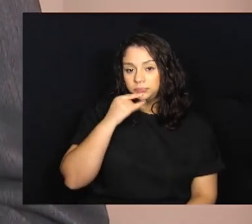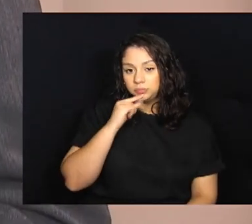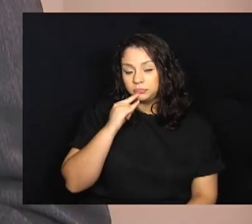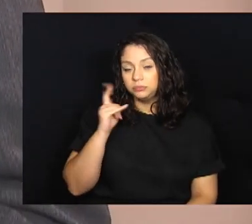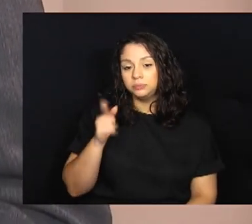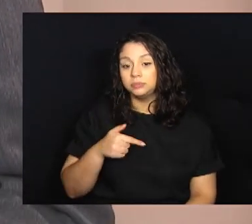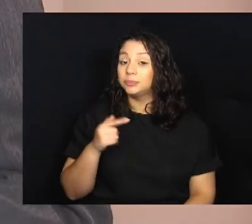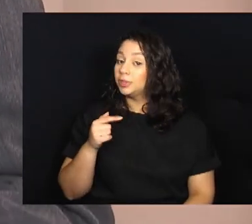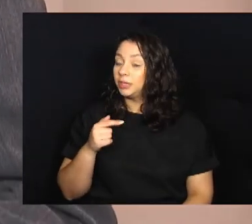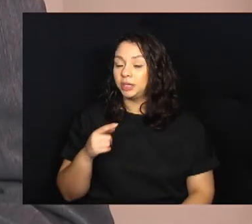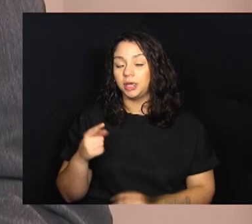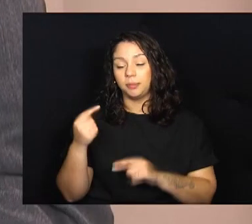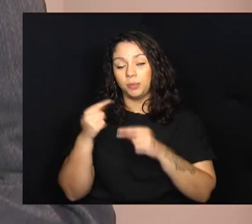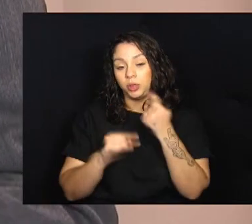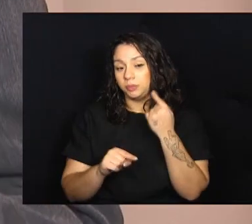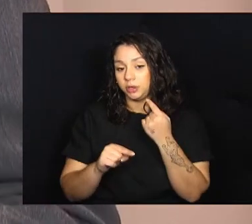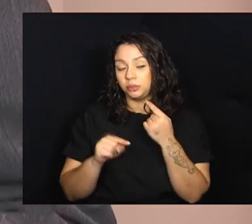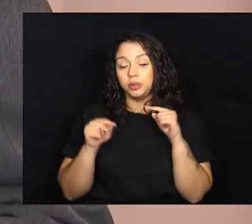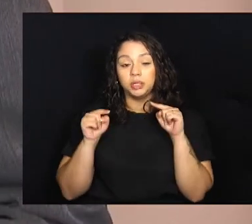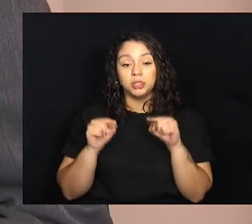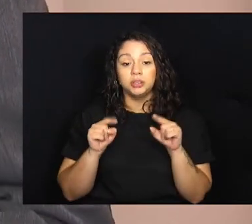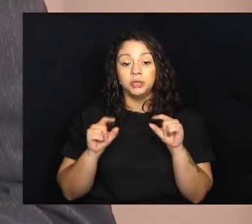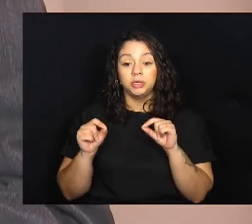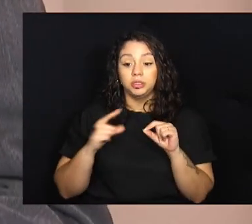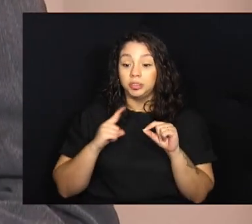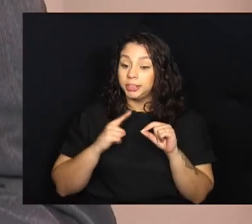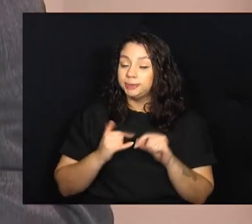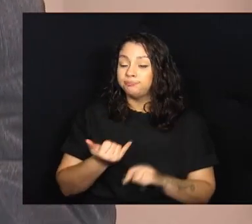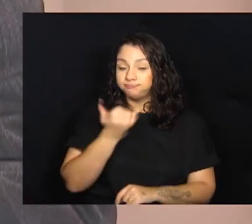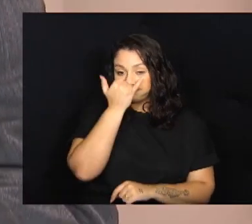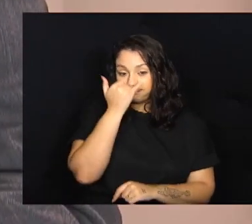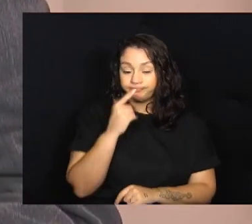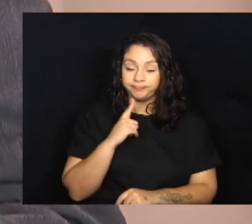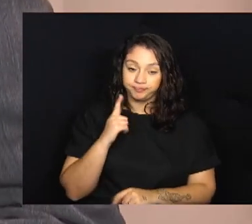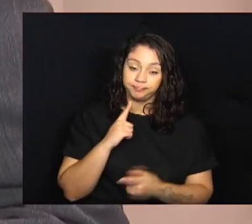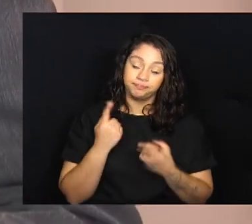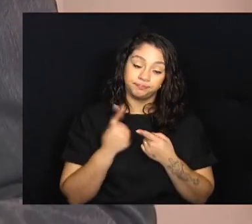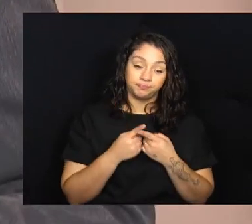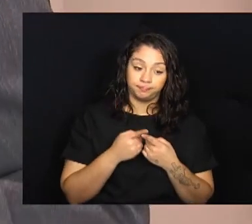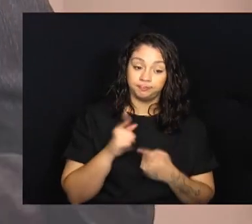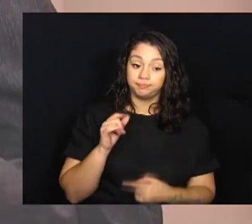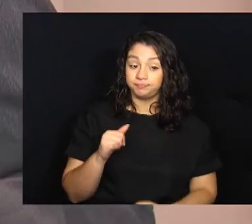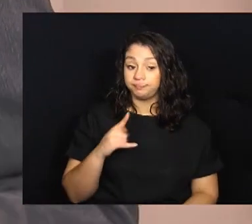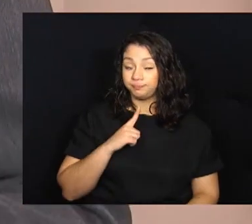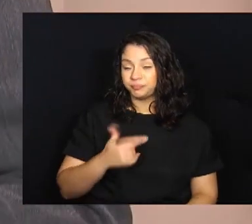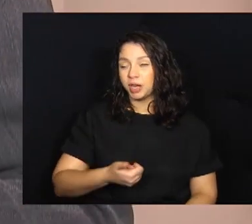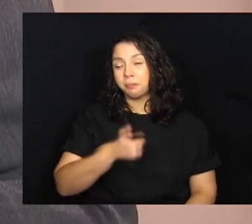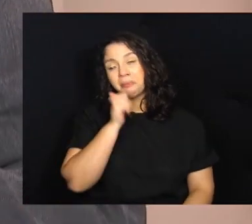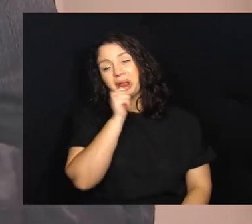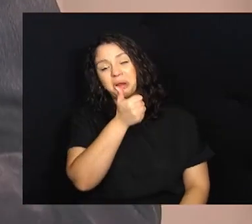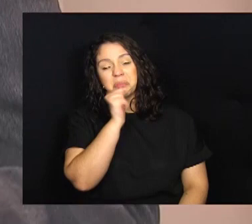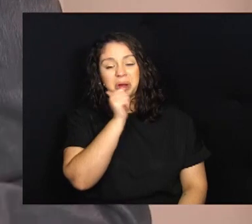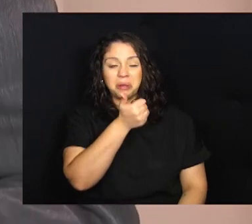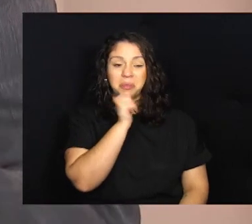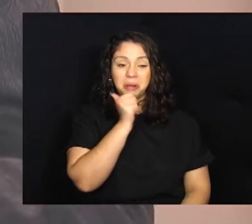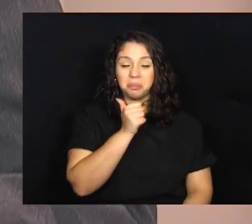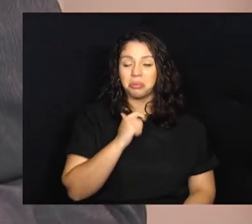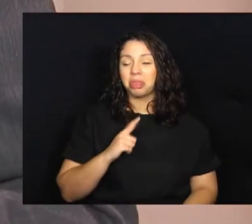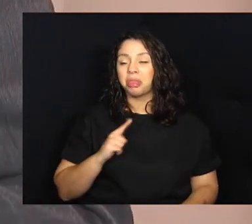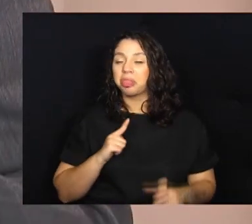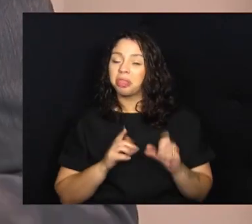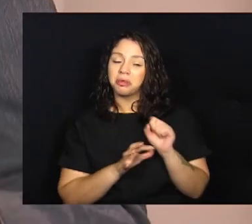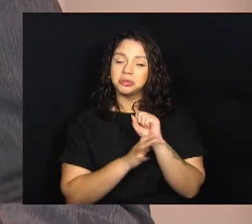coisa ilegal. E isso acaba gerando sinistros, porque o indivíduo sob consumo de álcool, ele se sente mais seguro,